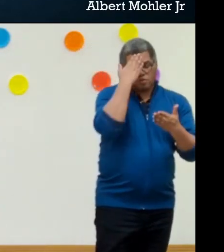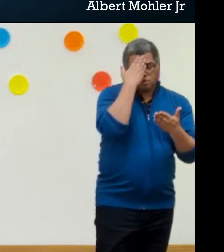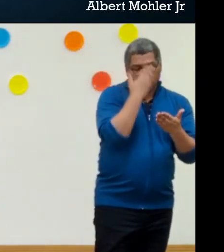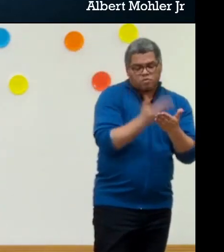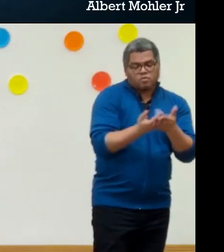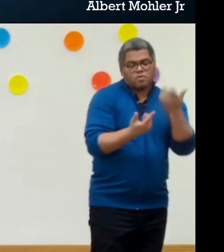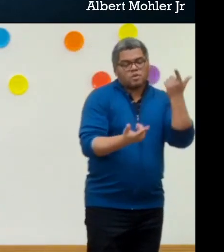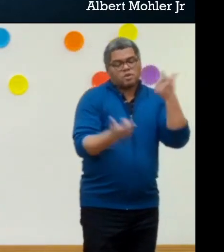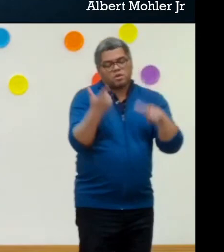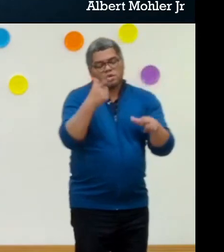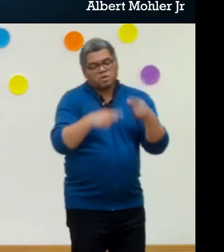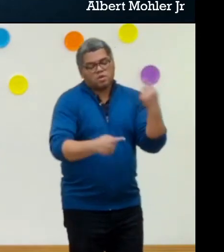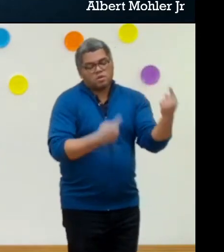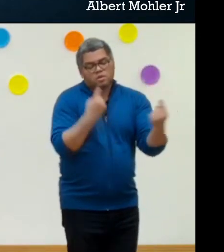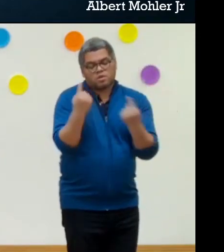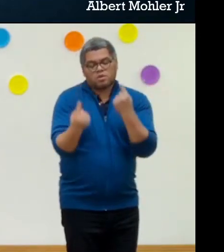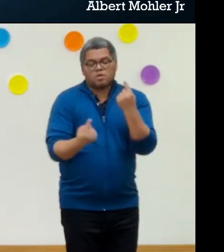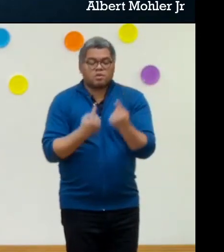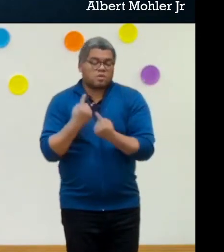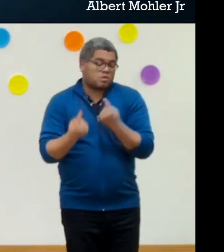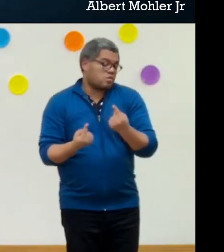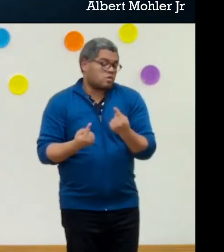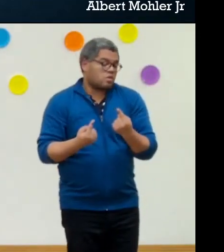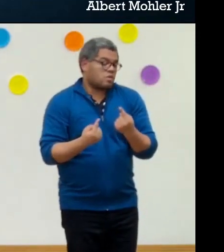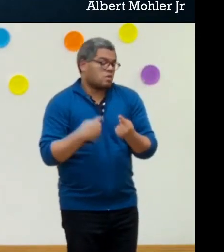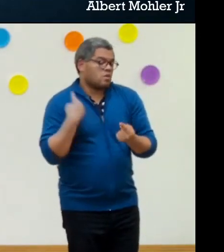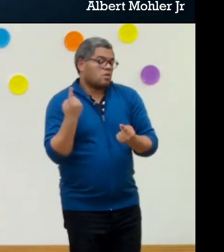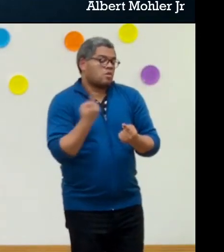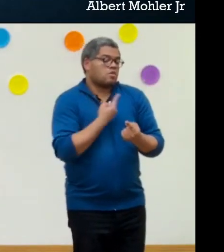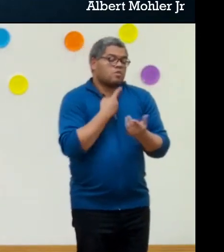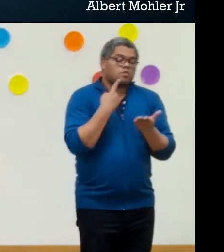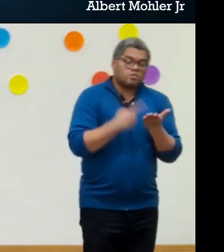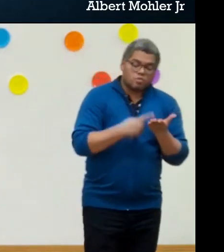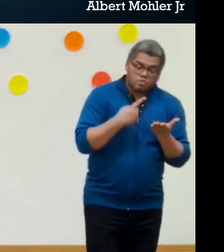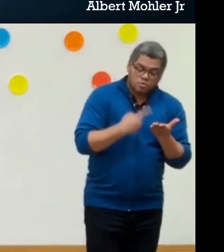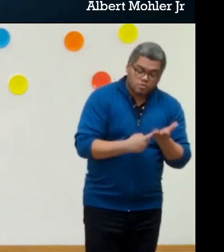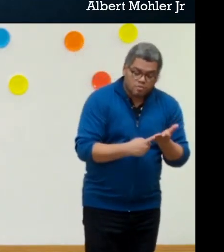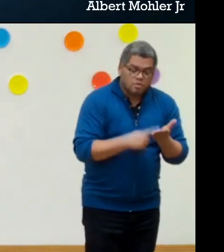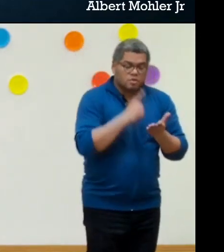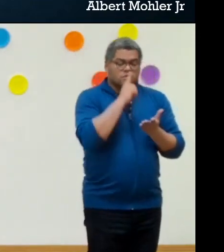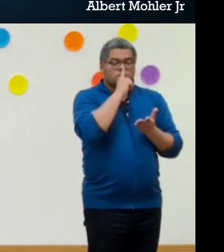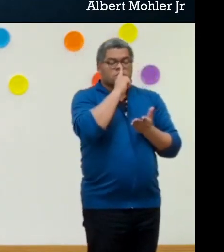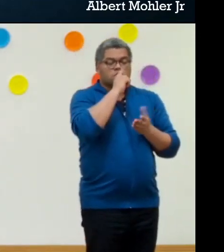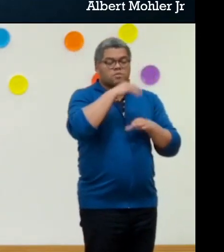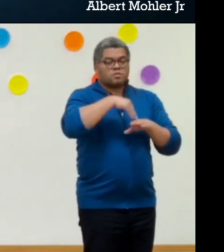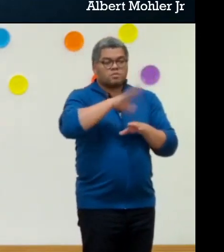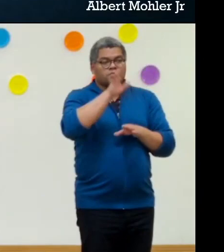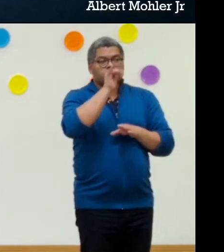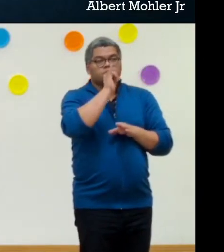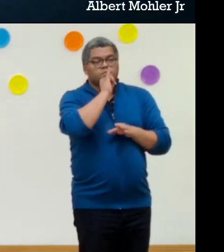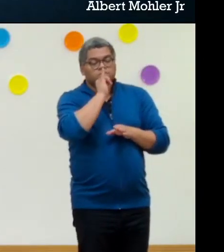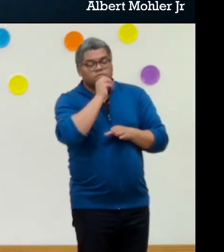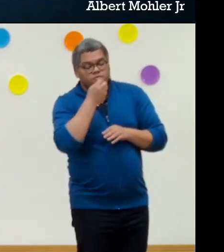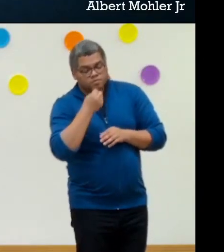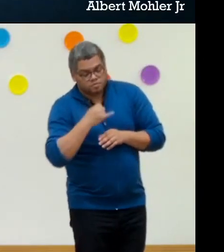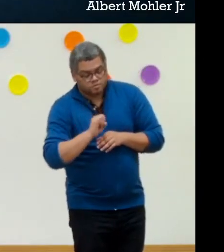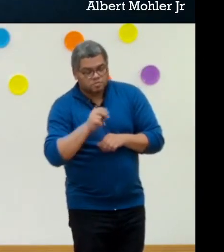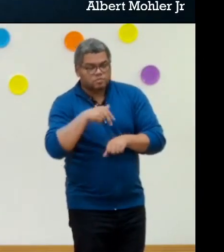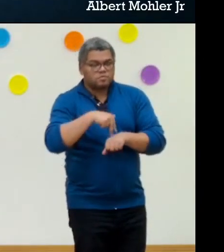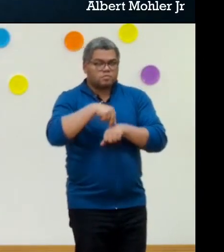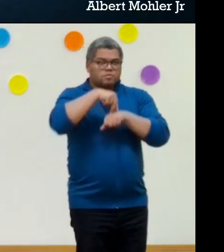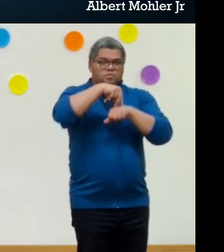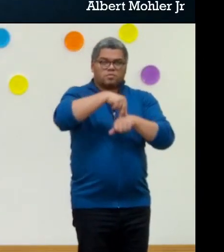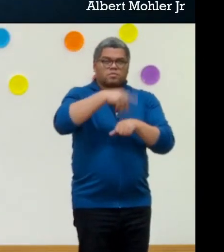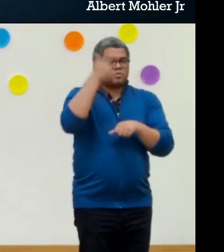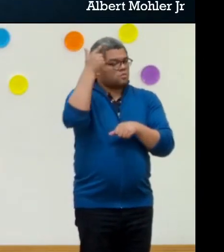se não podemos confiar um no outro, nosso compromisso mais íntimo? Exemplo, se não conseguimos manter a confiança e